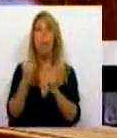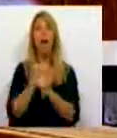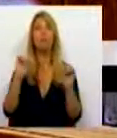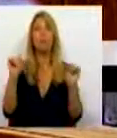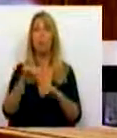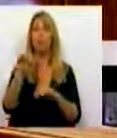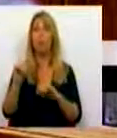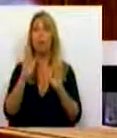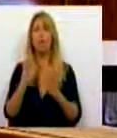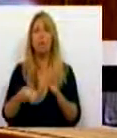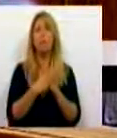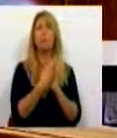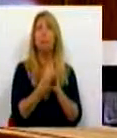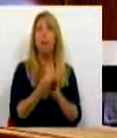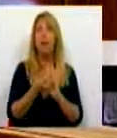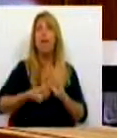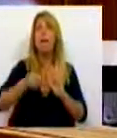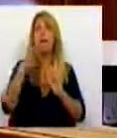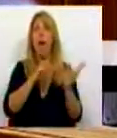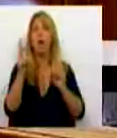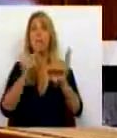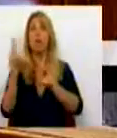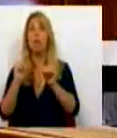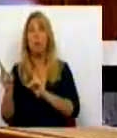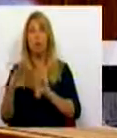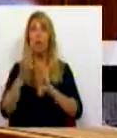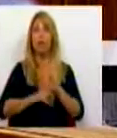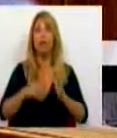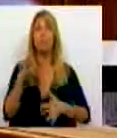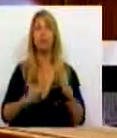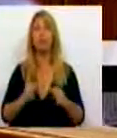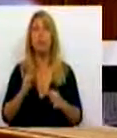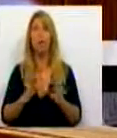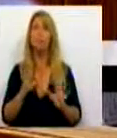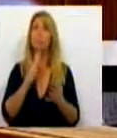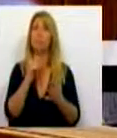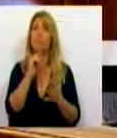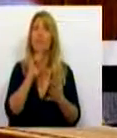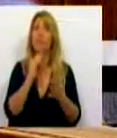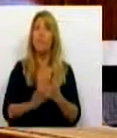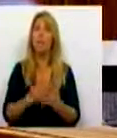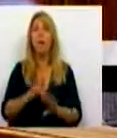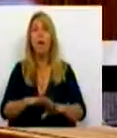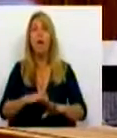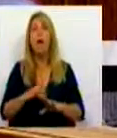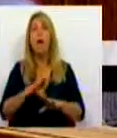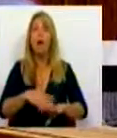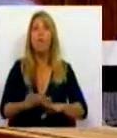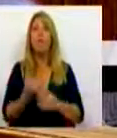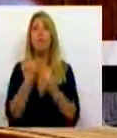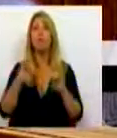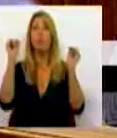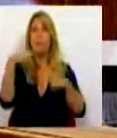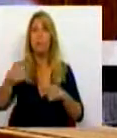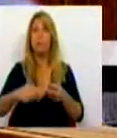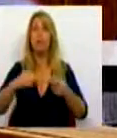feitos já um conjunto de alterações pontuais em vários regimes jurídicos que permitem fazer esse reforço da autonomia dos autarcas, quer no que diz respeito